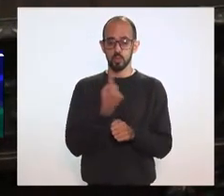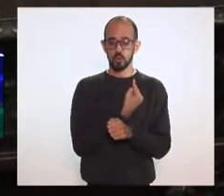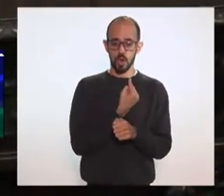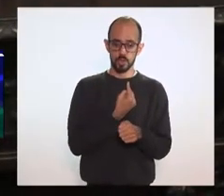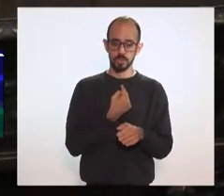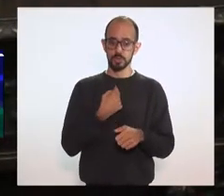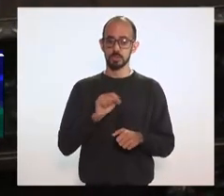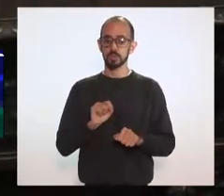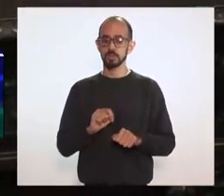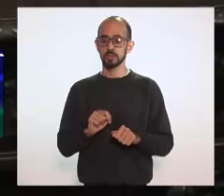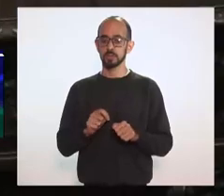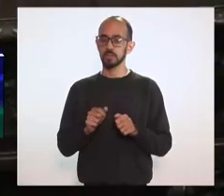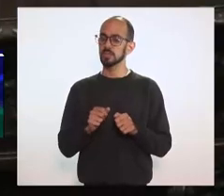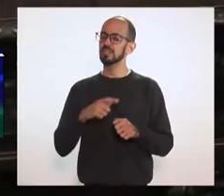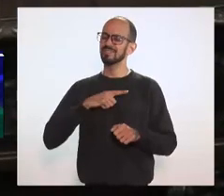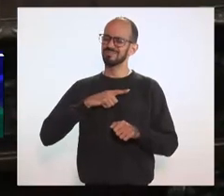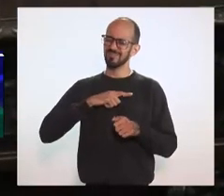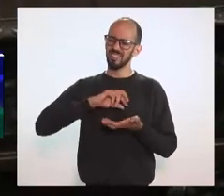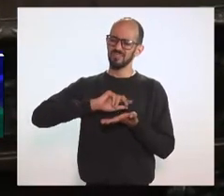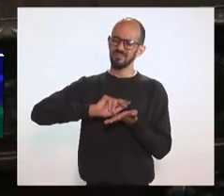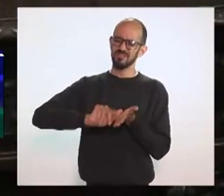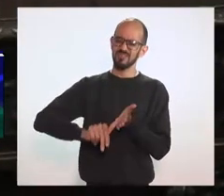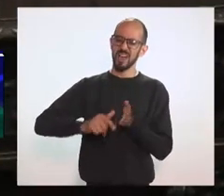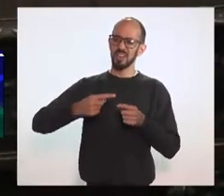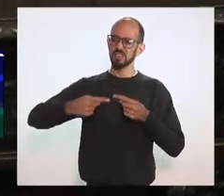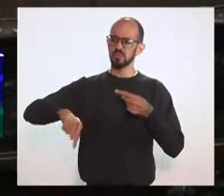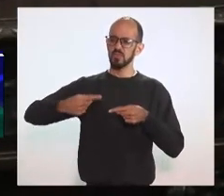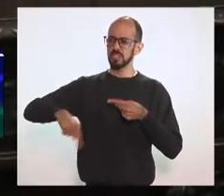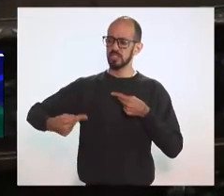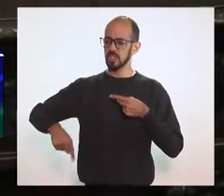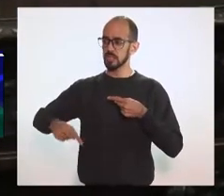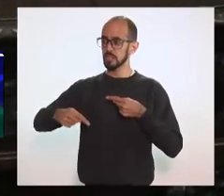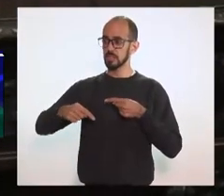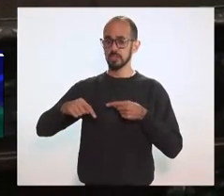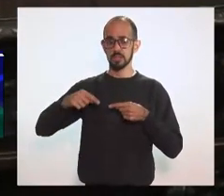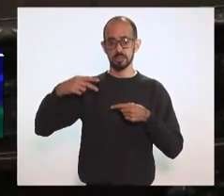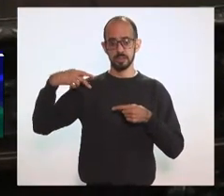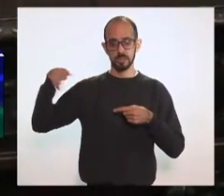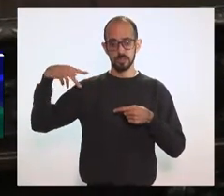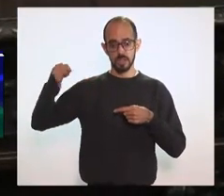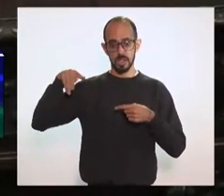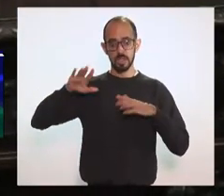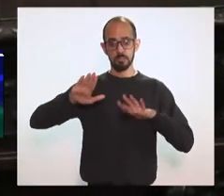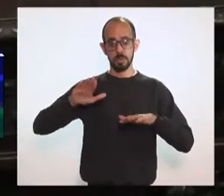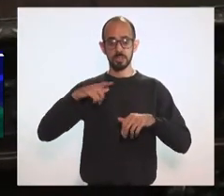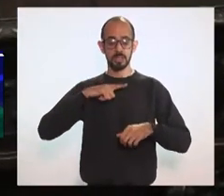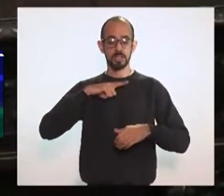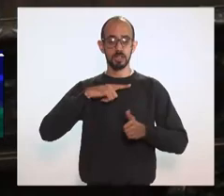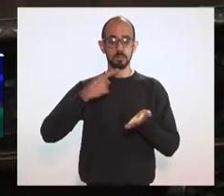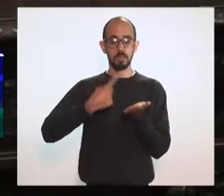porém, várias divergências que já foram explicitadas, mas de maneira responsável. Ele tem uma agenda para a